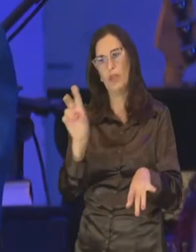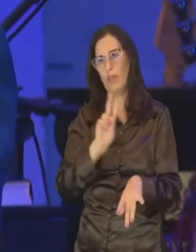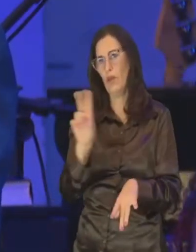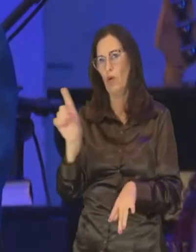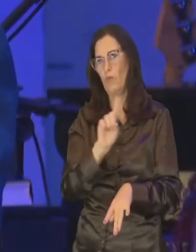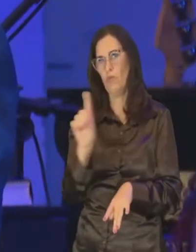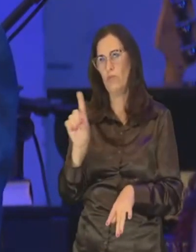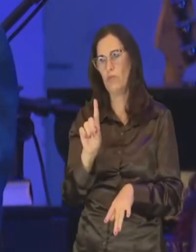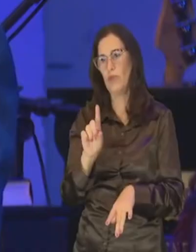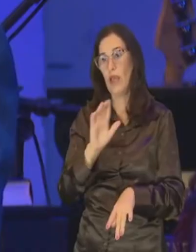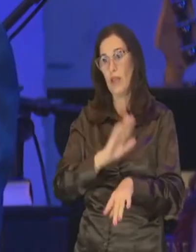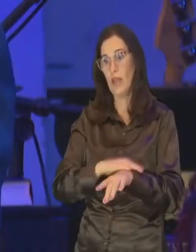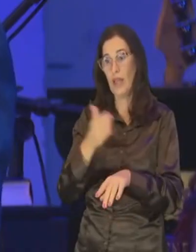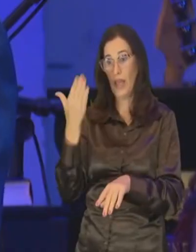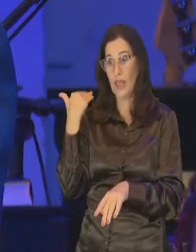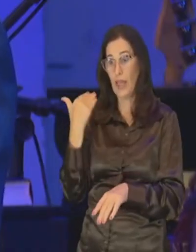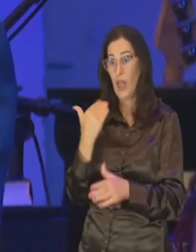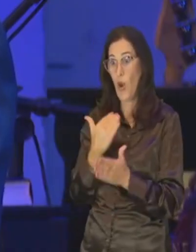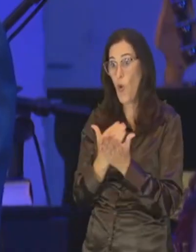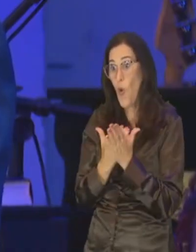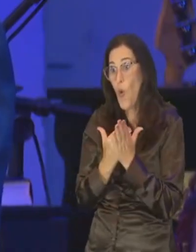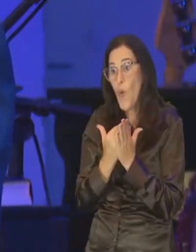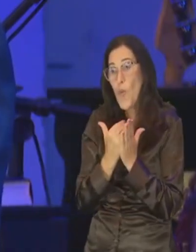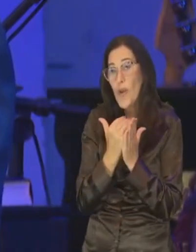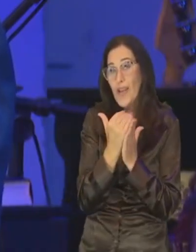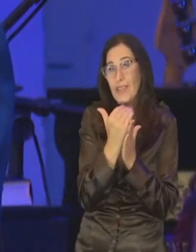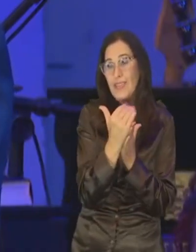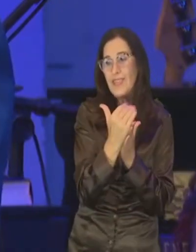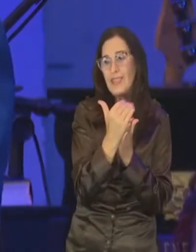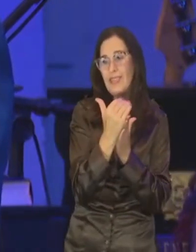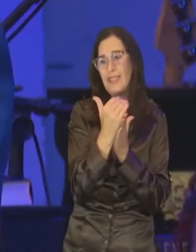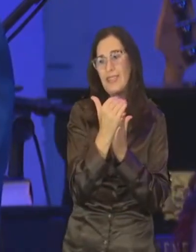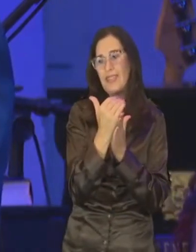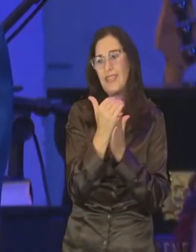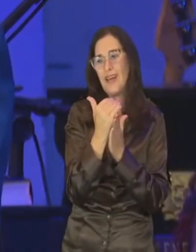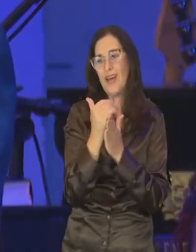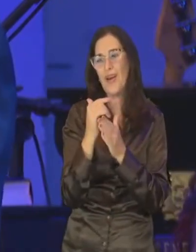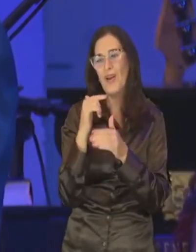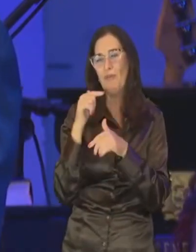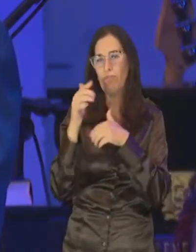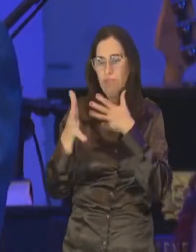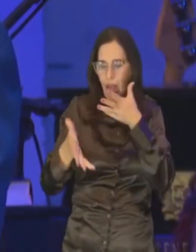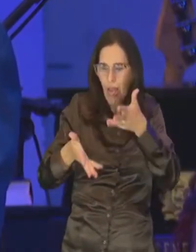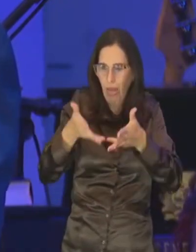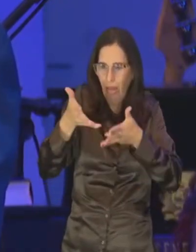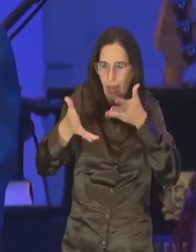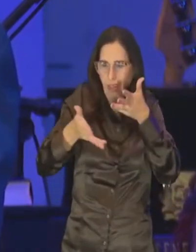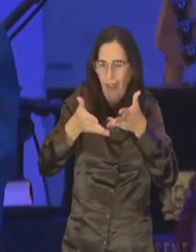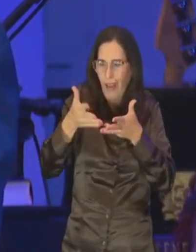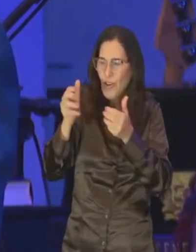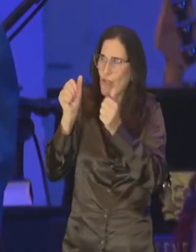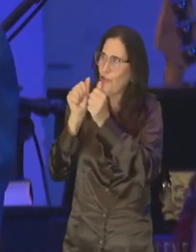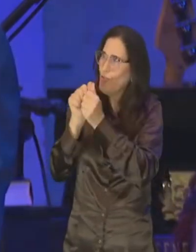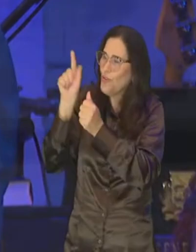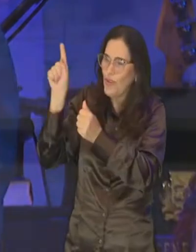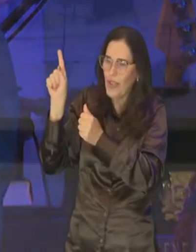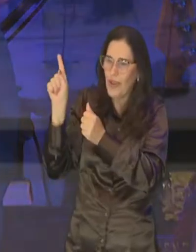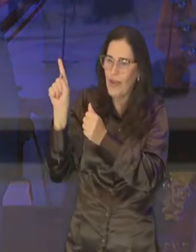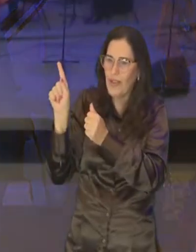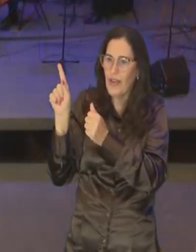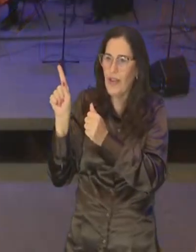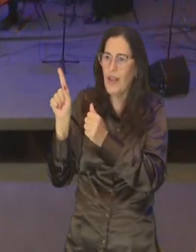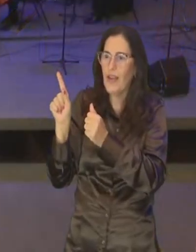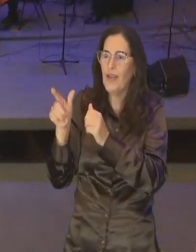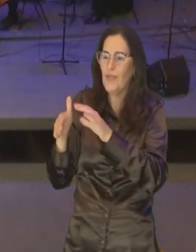E nessa época eu comecei o meu processo de tratamento com Deus sobre